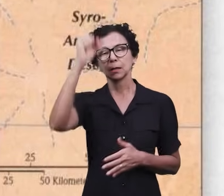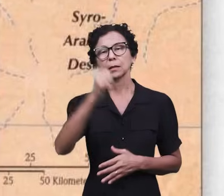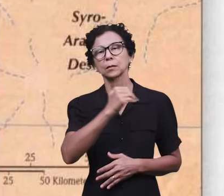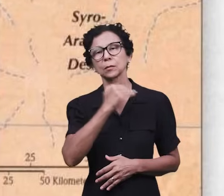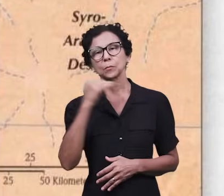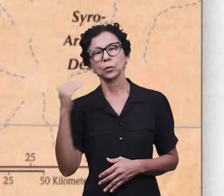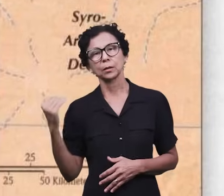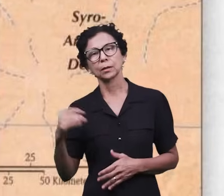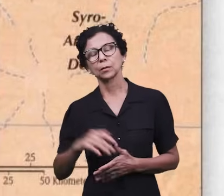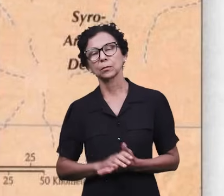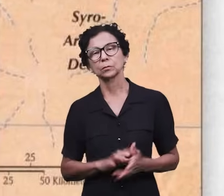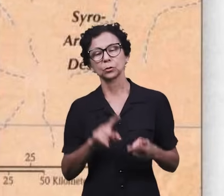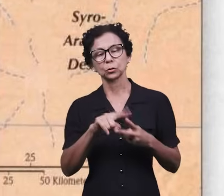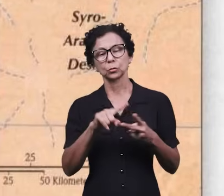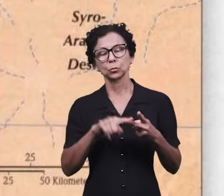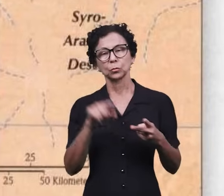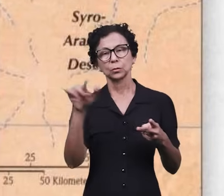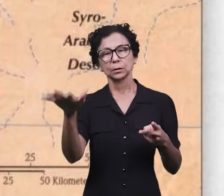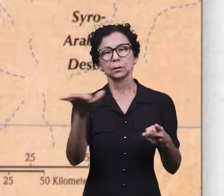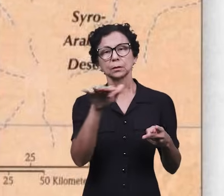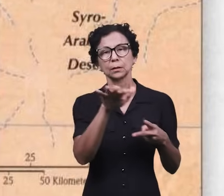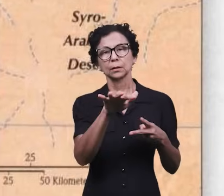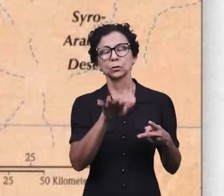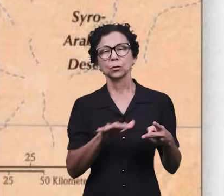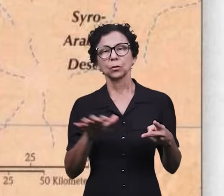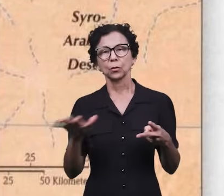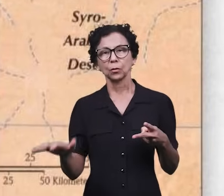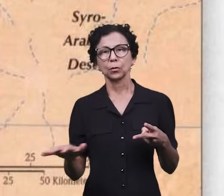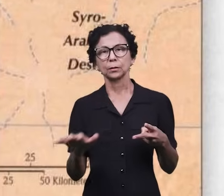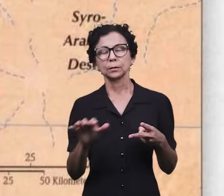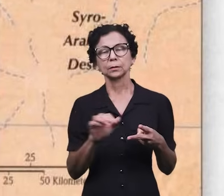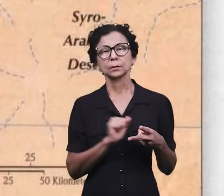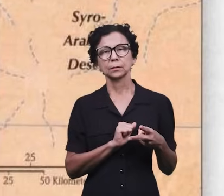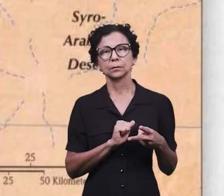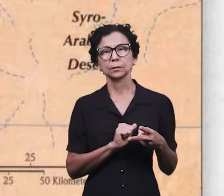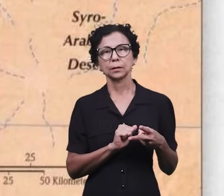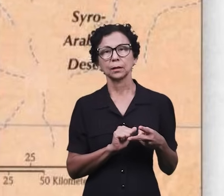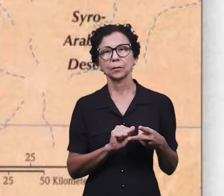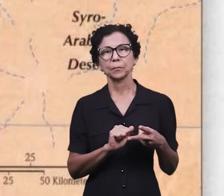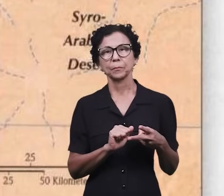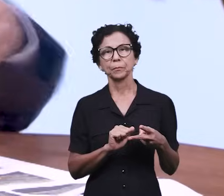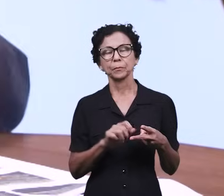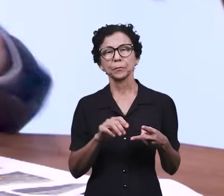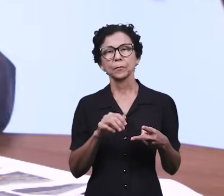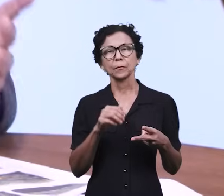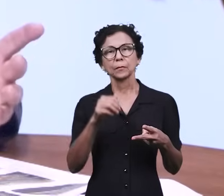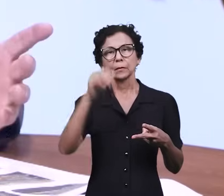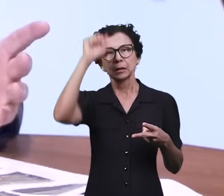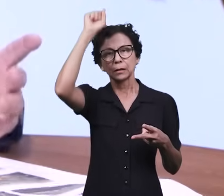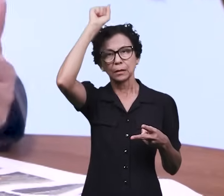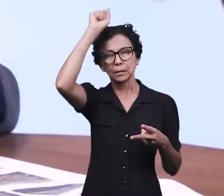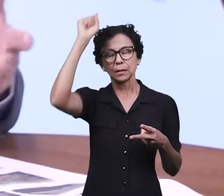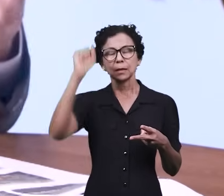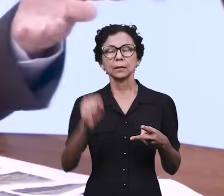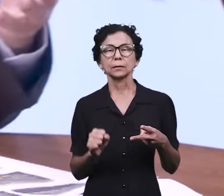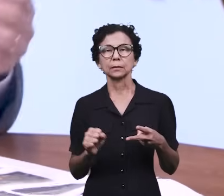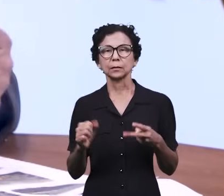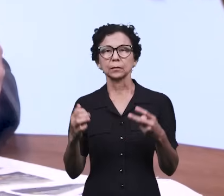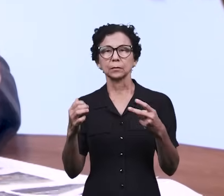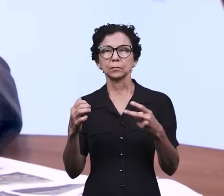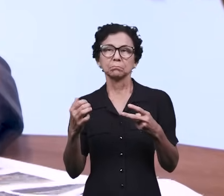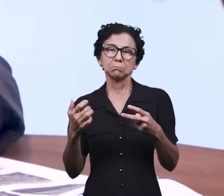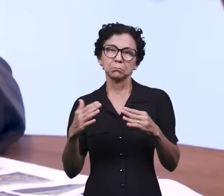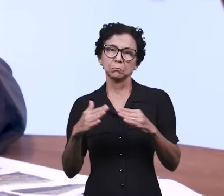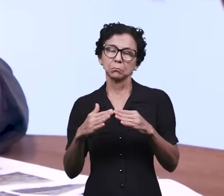Sara estava em Hebrom nessa ocasião. Exatamente. E a história fala muito de Sara em Berseba, mas nessa ocasião